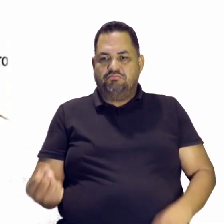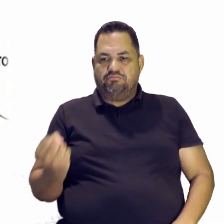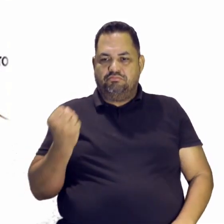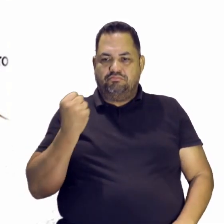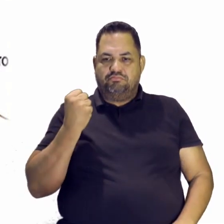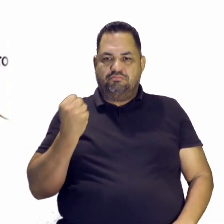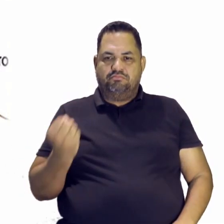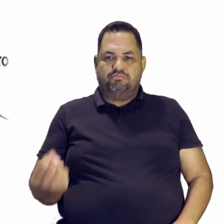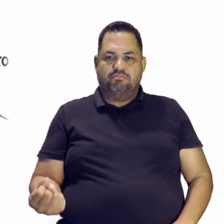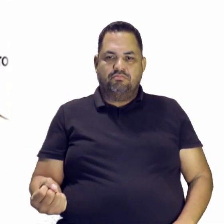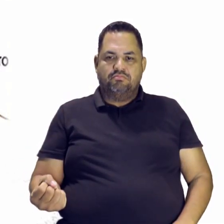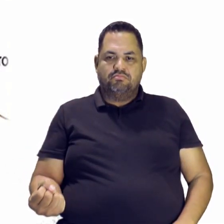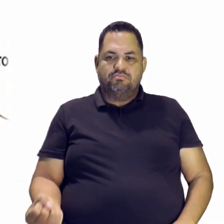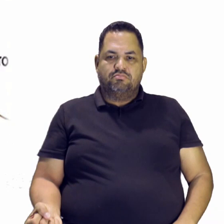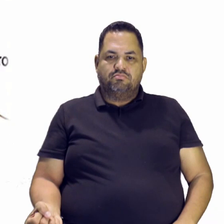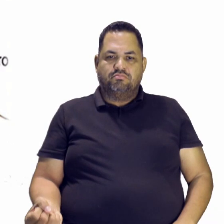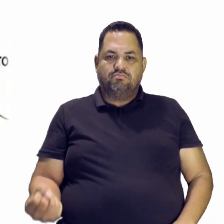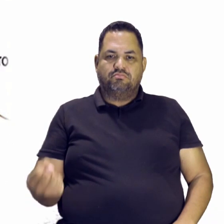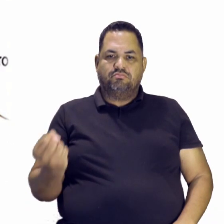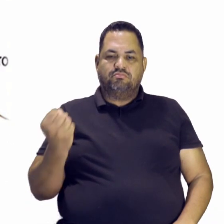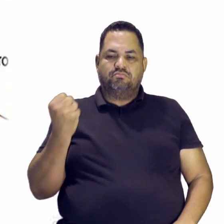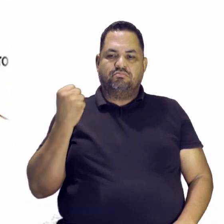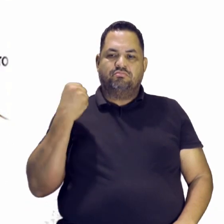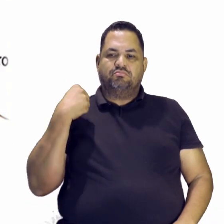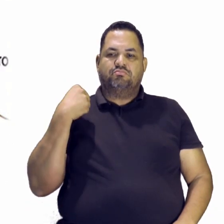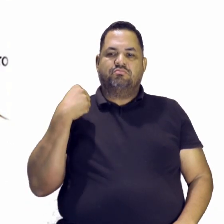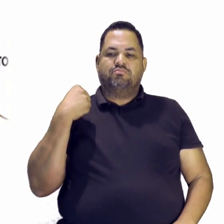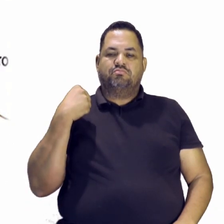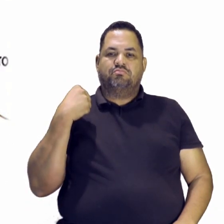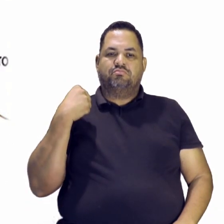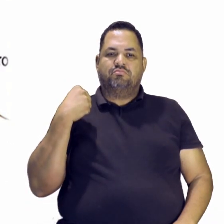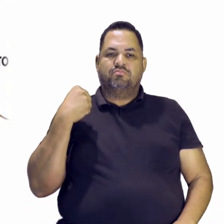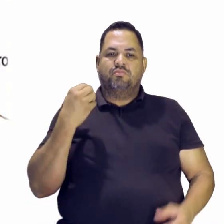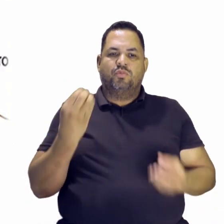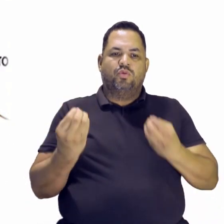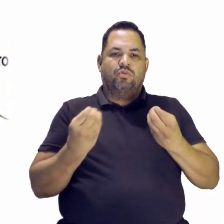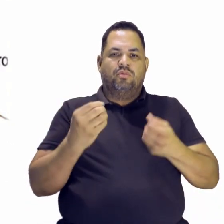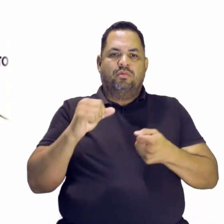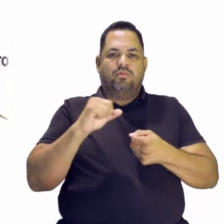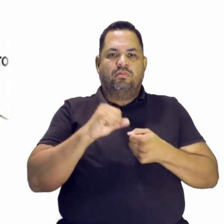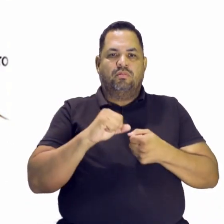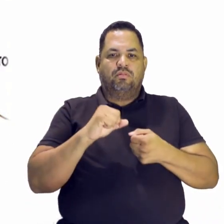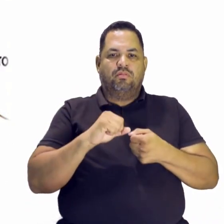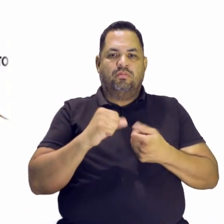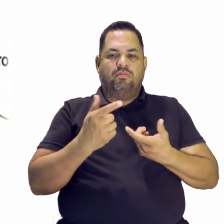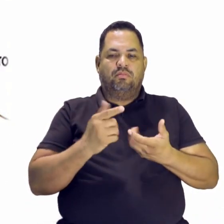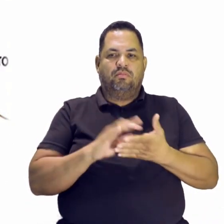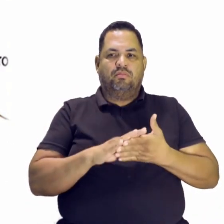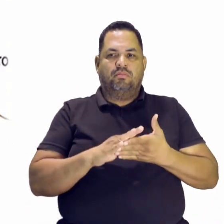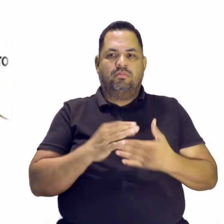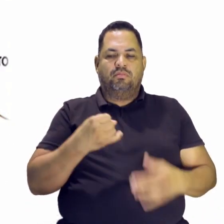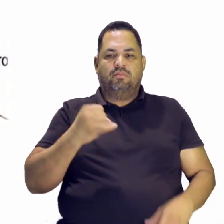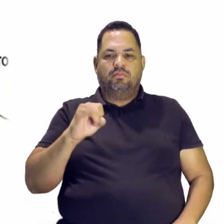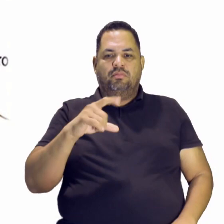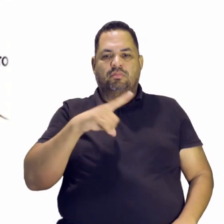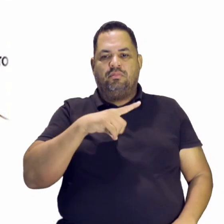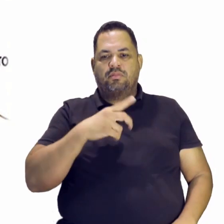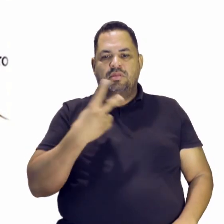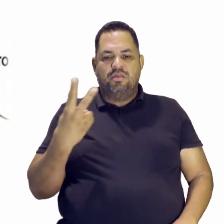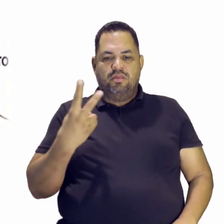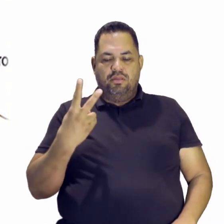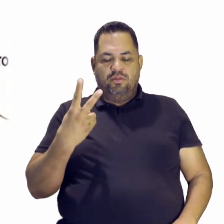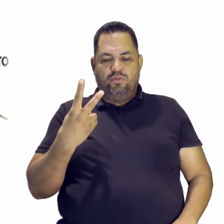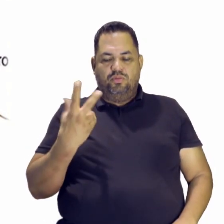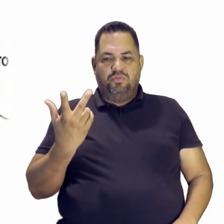de estender e aproximar aí o teu músculo. Como que tu vai fazer isso? Se tu tiver duas garrafinhas, tu pode